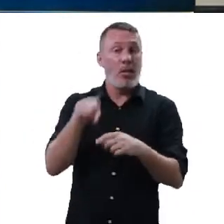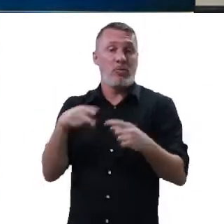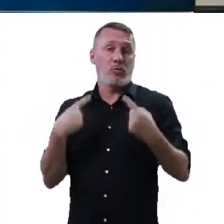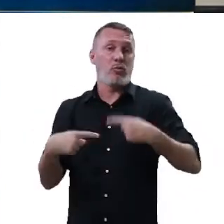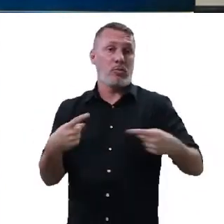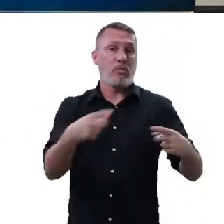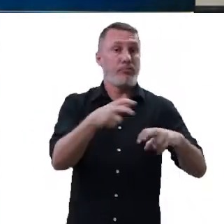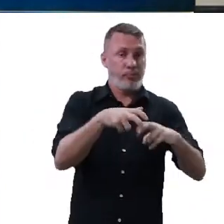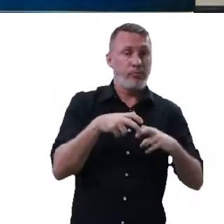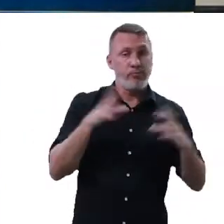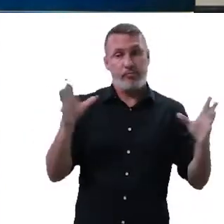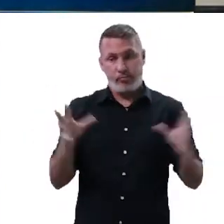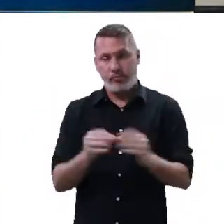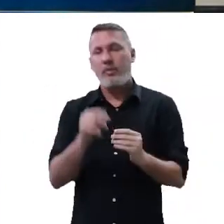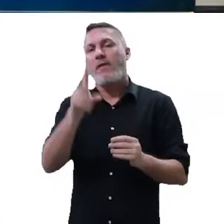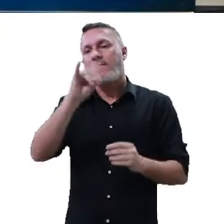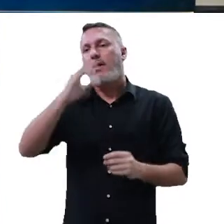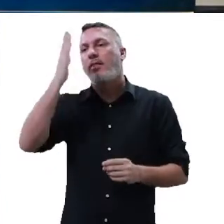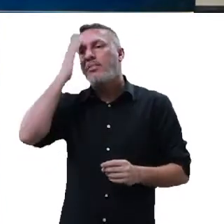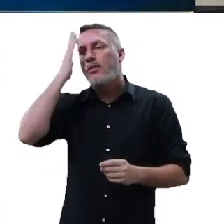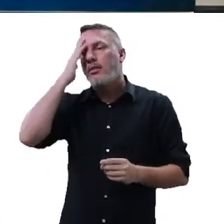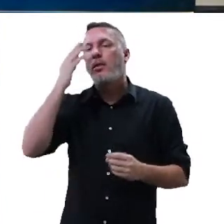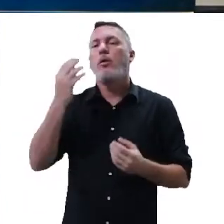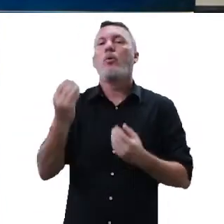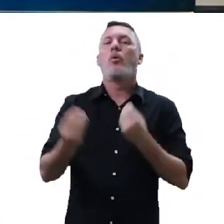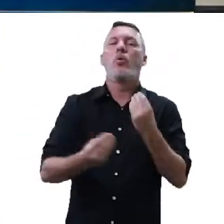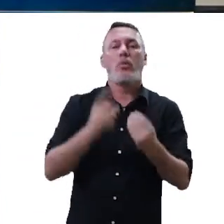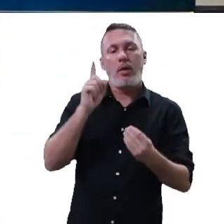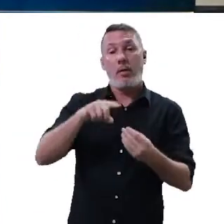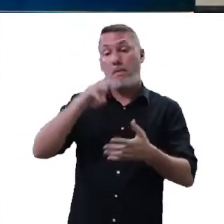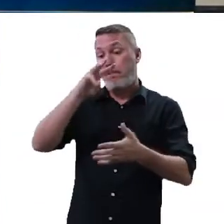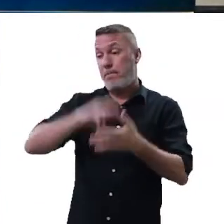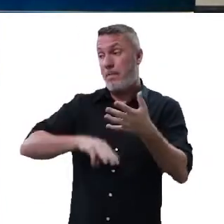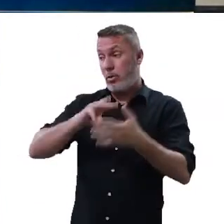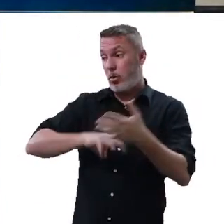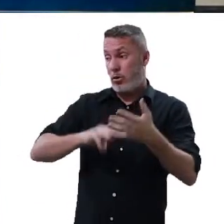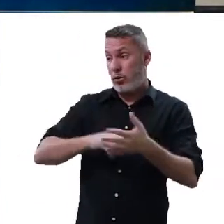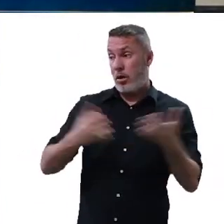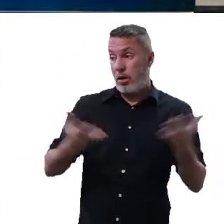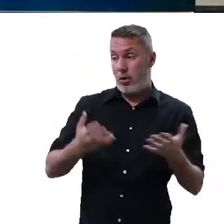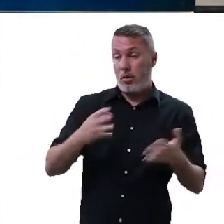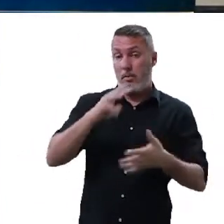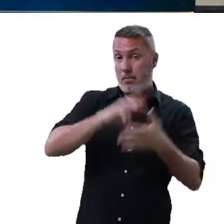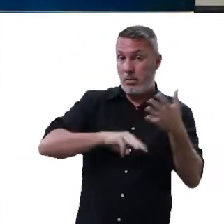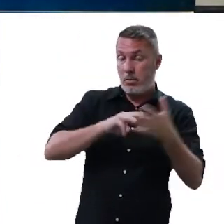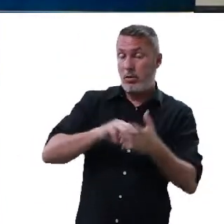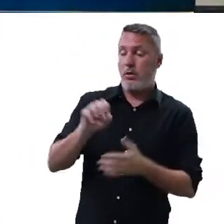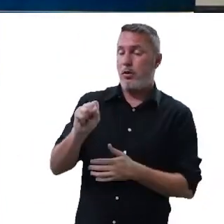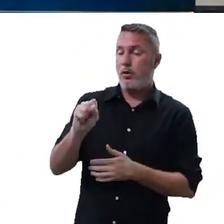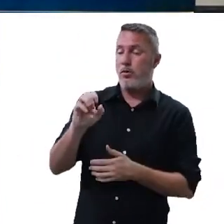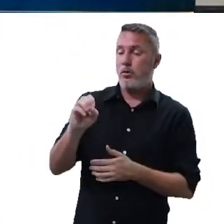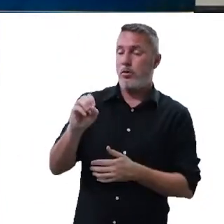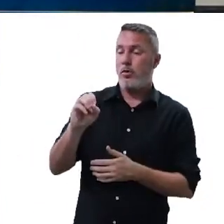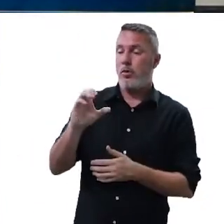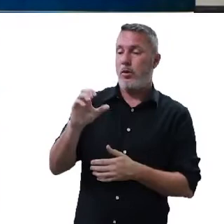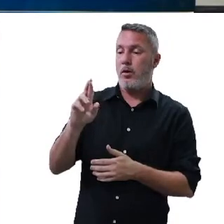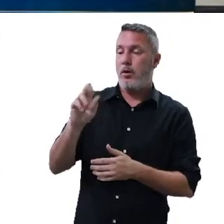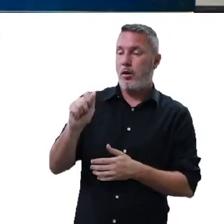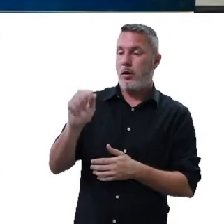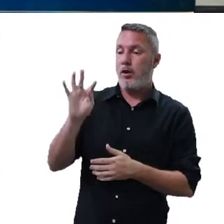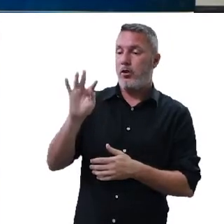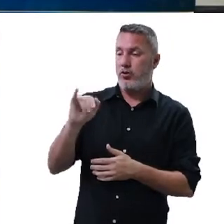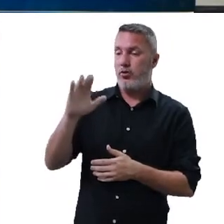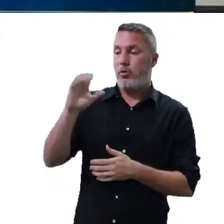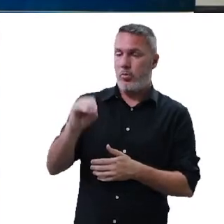a discussão. E aí, então, a gente vai compreender agora o método socrático. O método socrático, gente, ele é